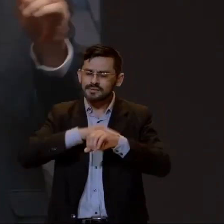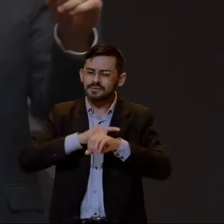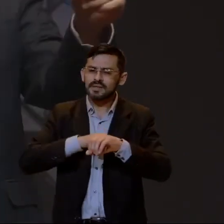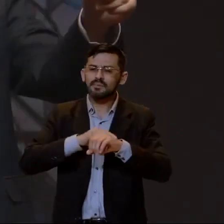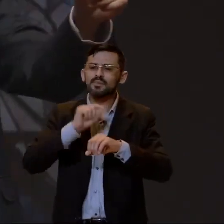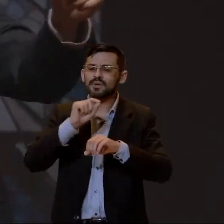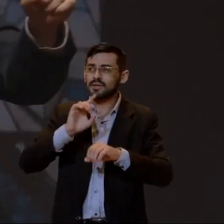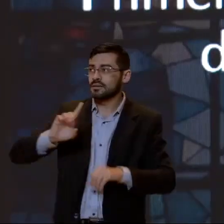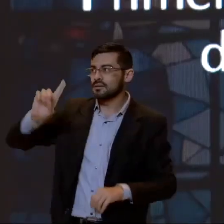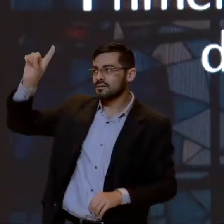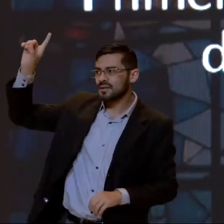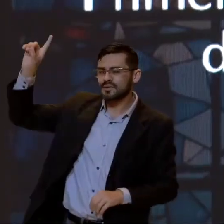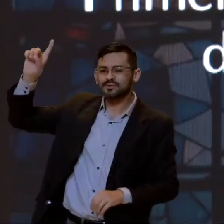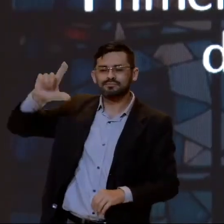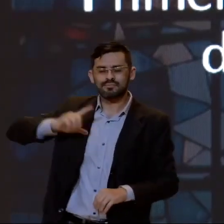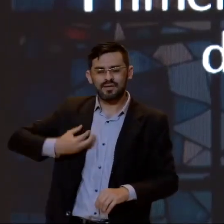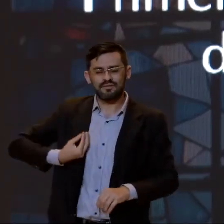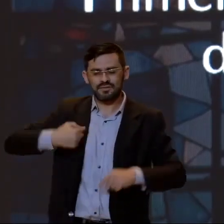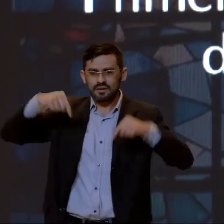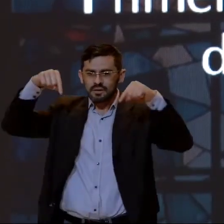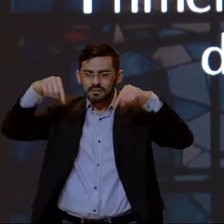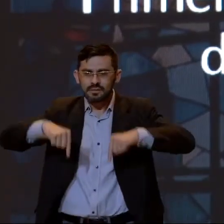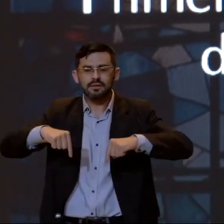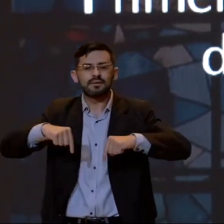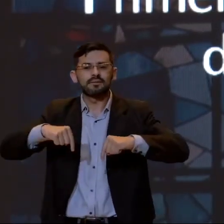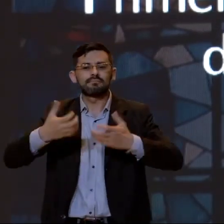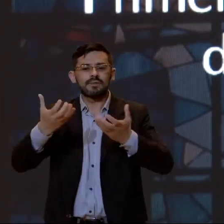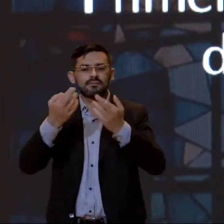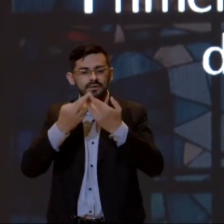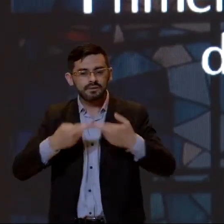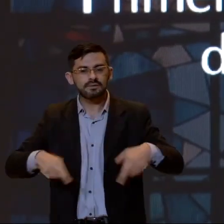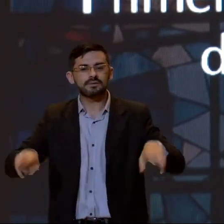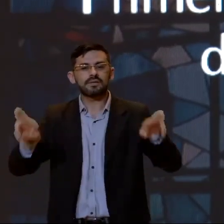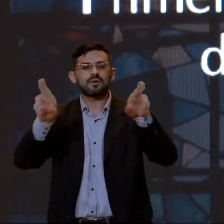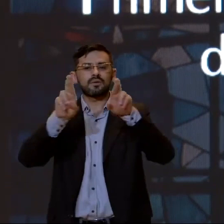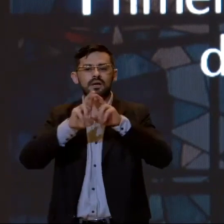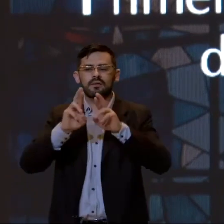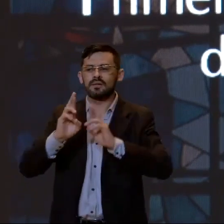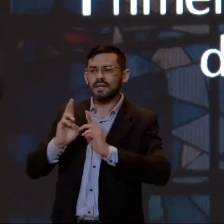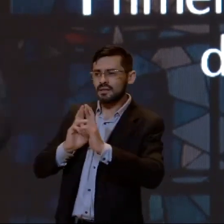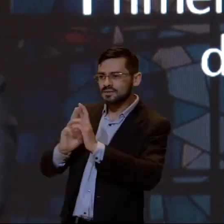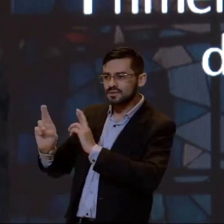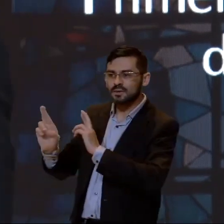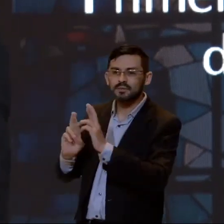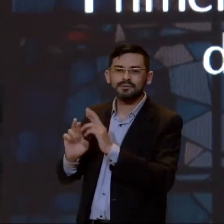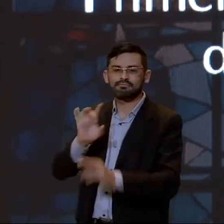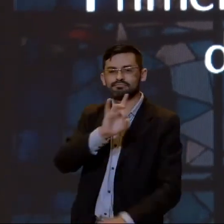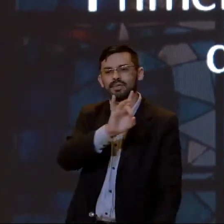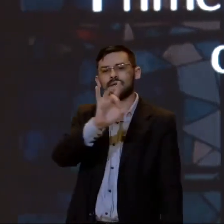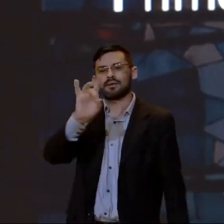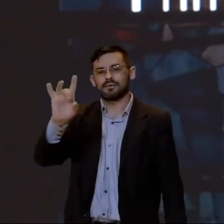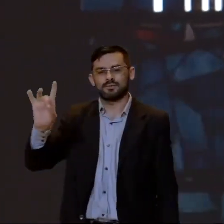noite, Deus está nesse lugar, desejando restaurar o relacionamento dele contigo.